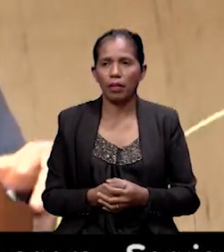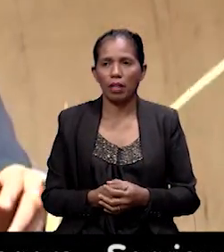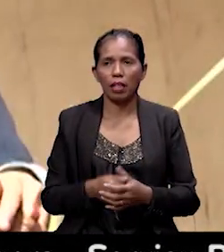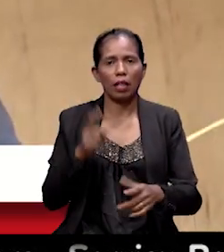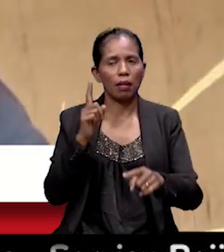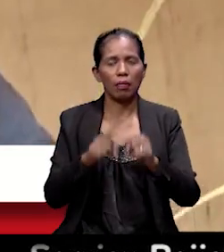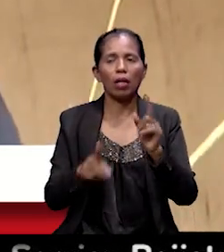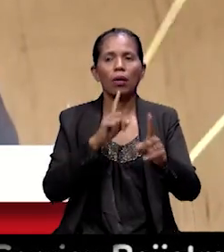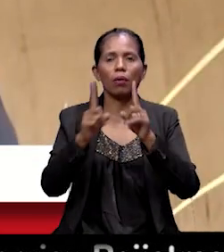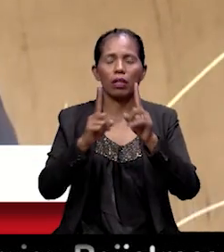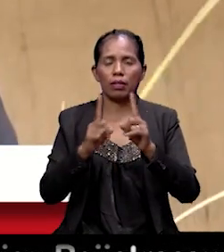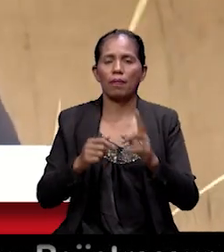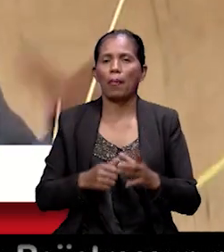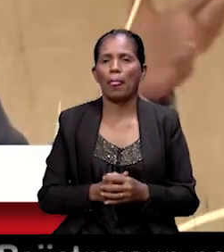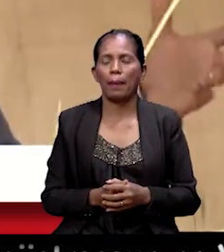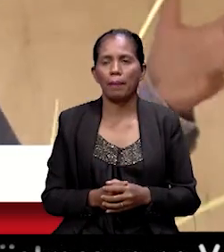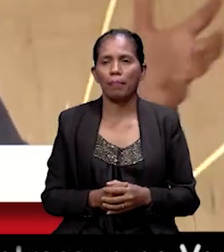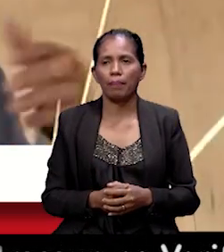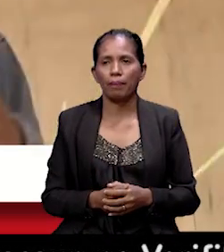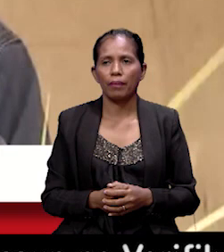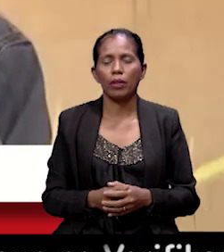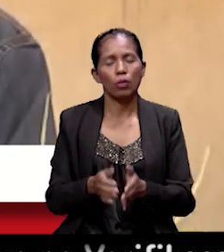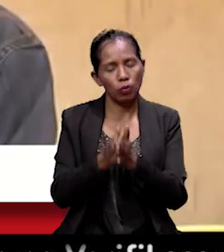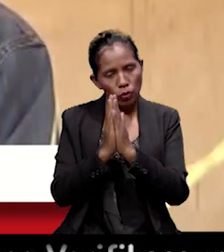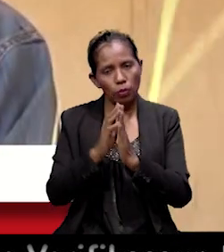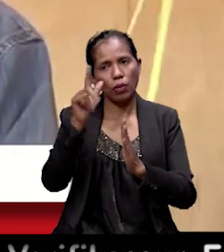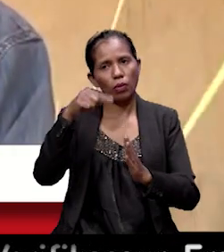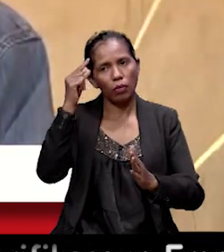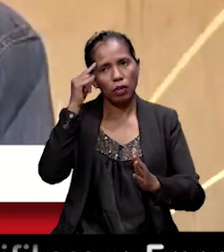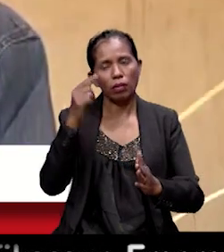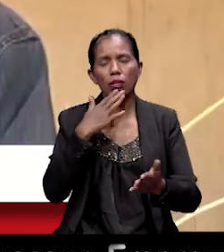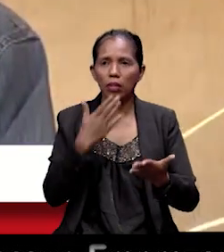belcolia dia exige governo nem dia